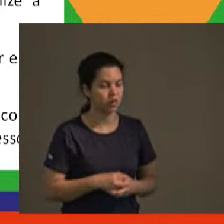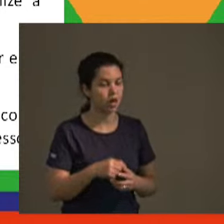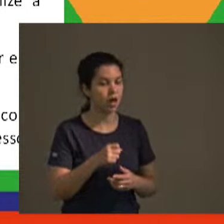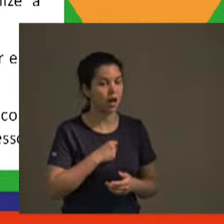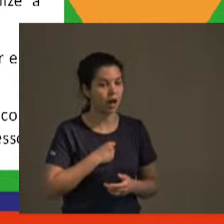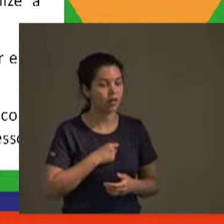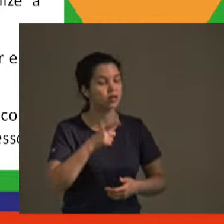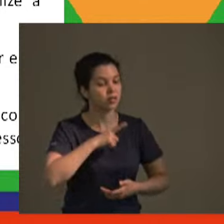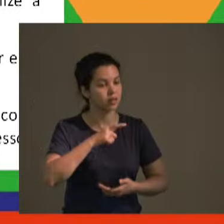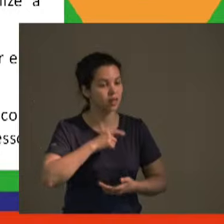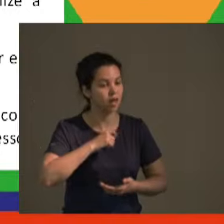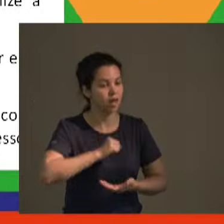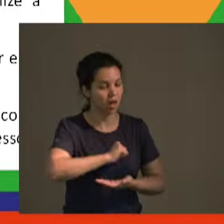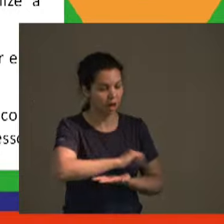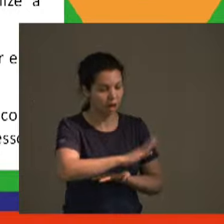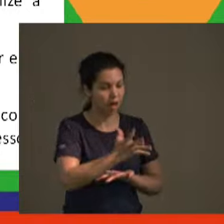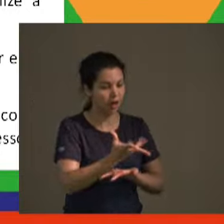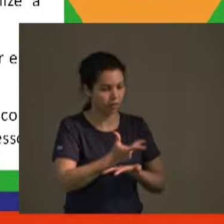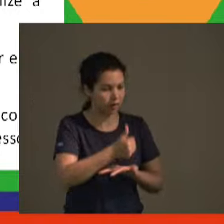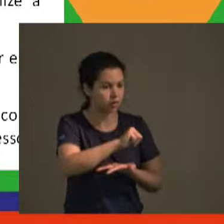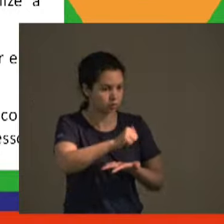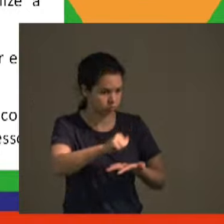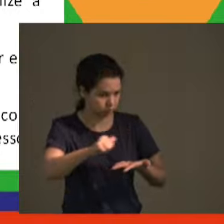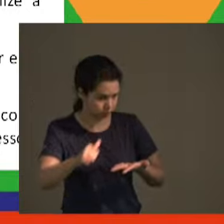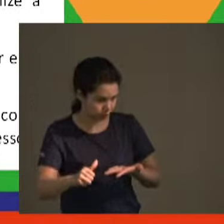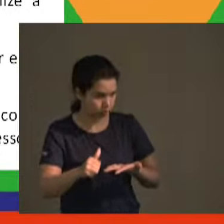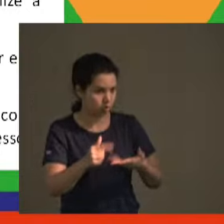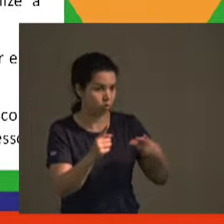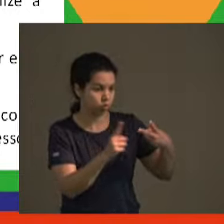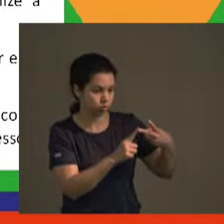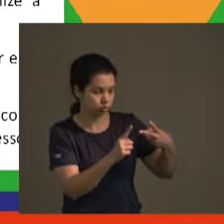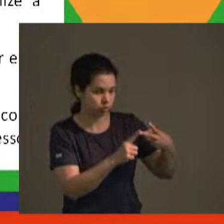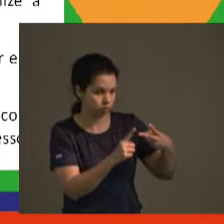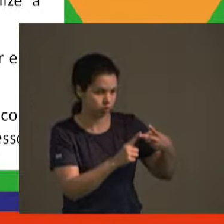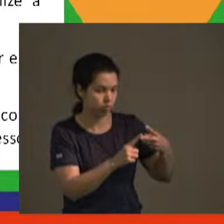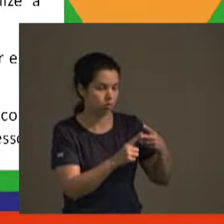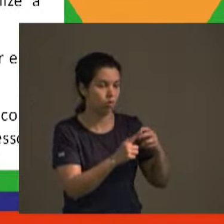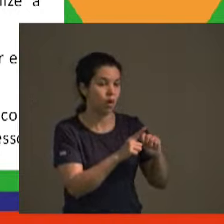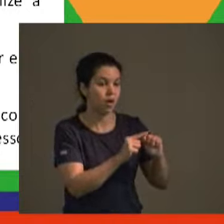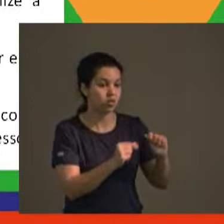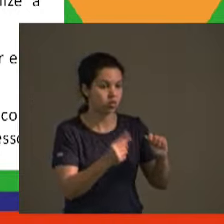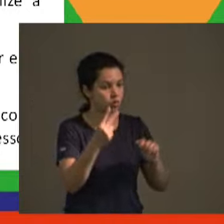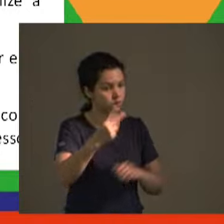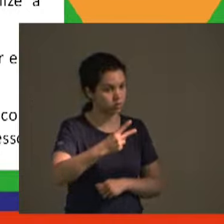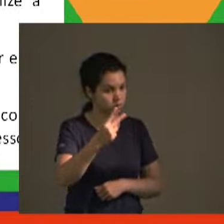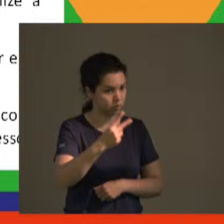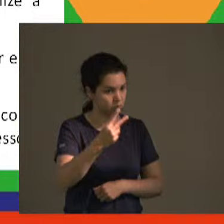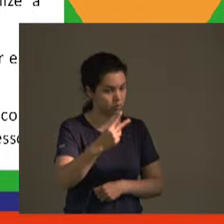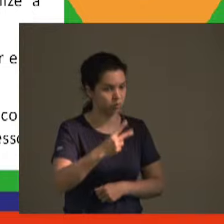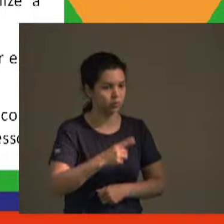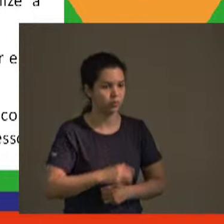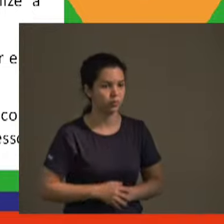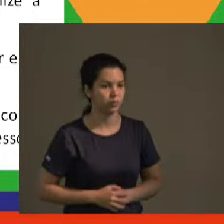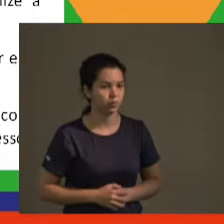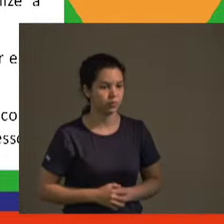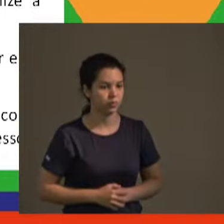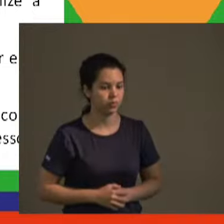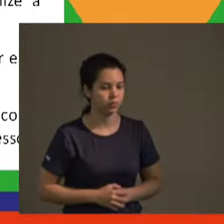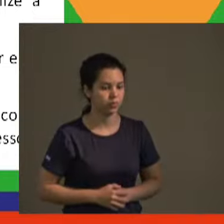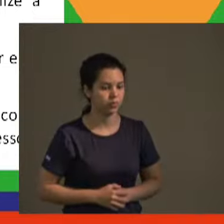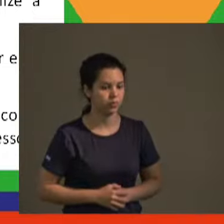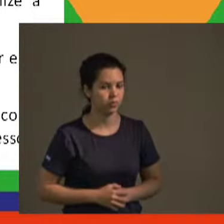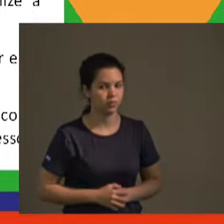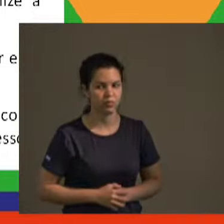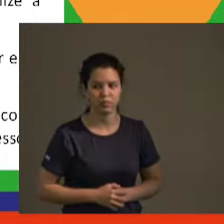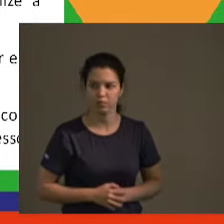biopsicossocial referido no artigo 2º da Lei 3.146 de 2015, a LBI. 2. Pactuação... Então, a avaliação